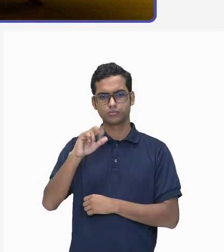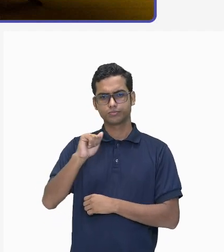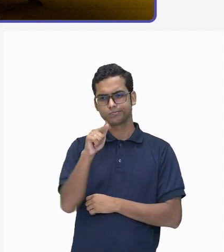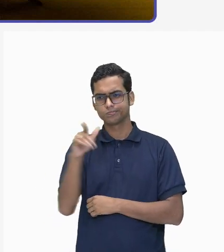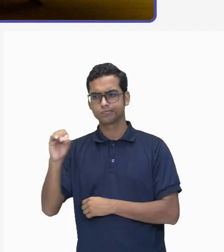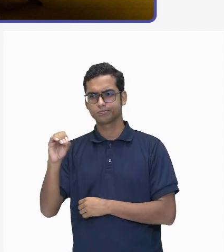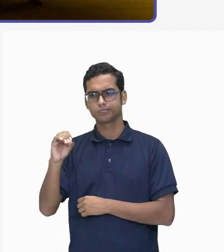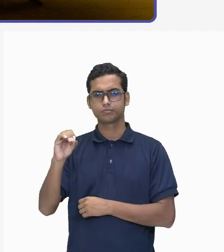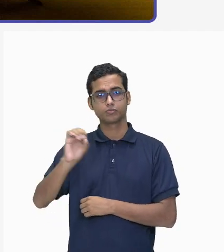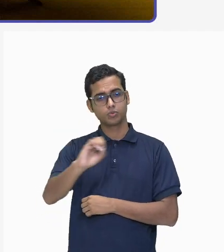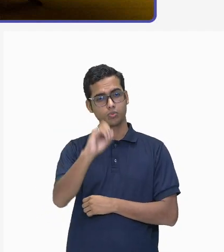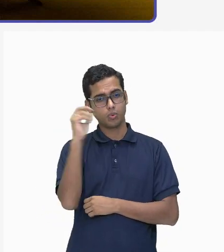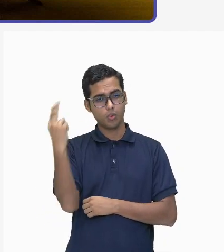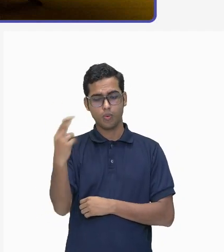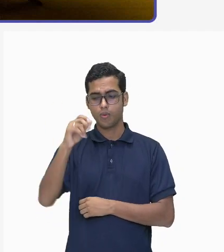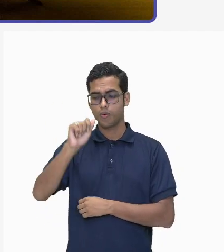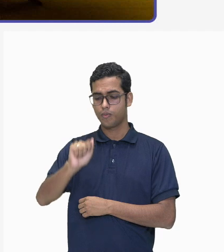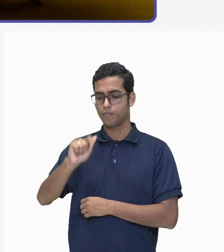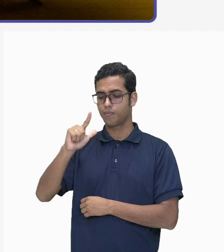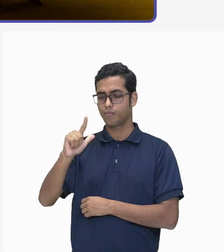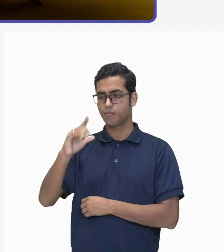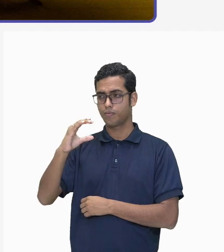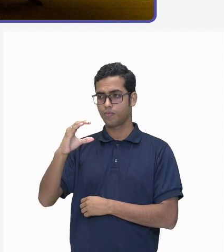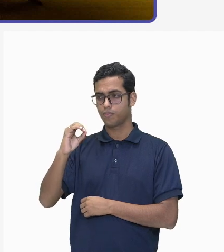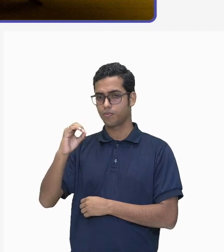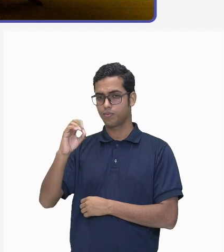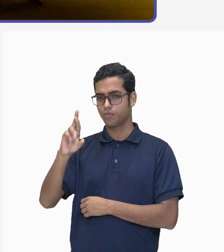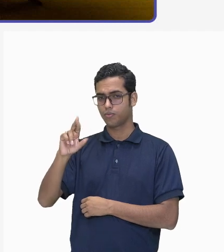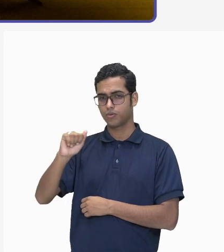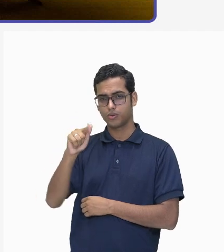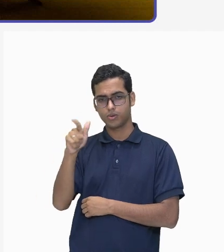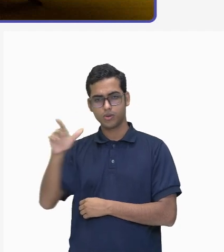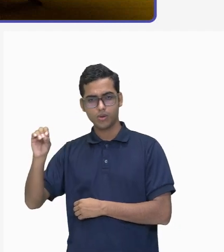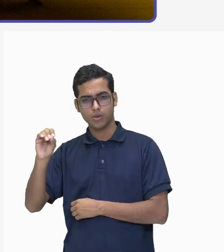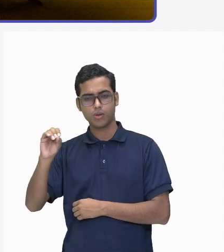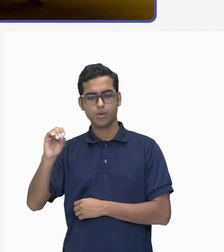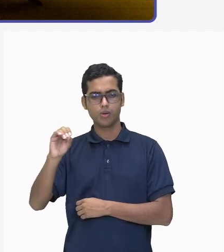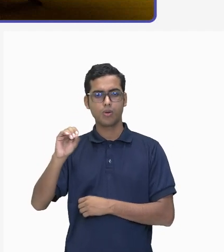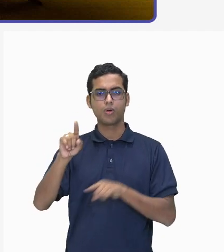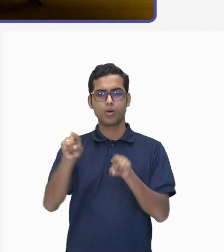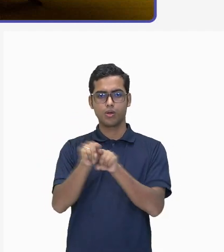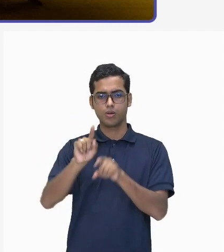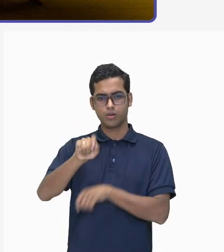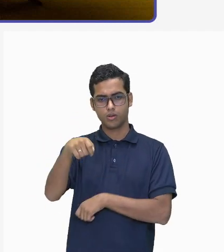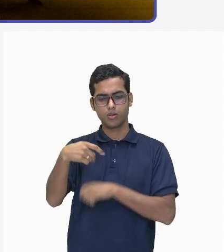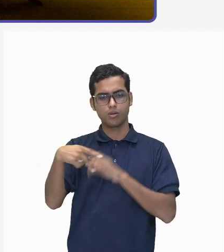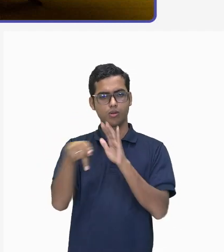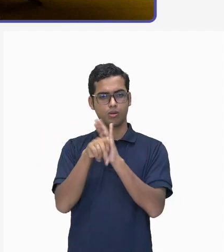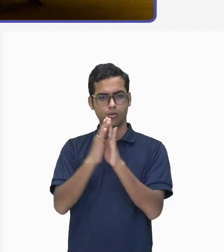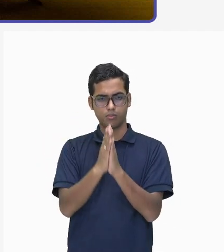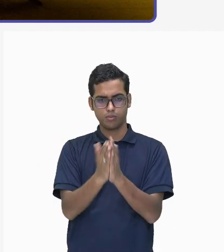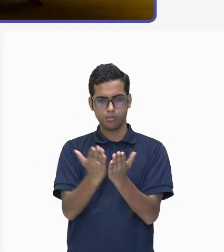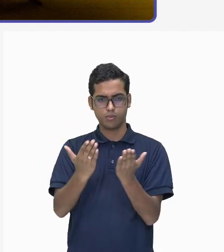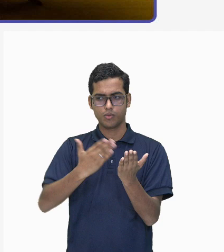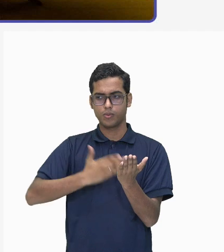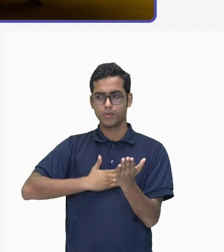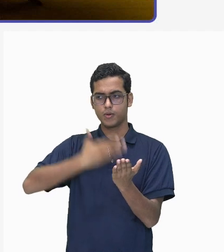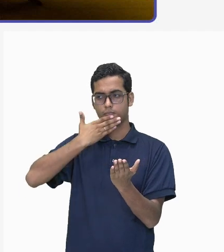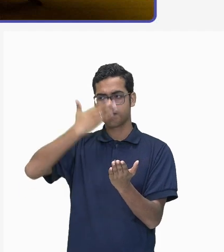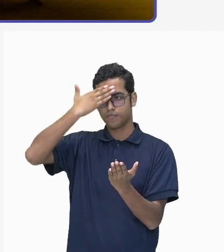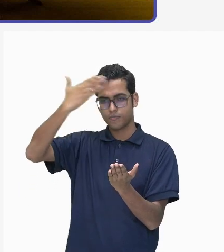O livro sagrado Corão ou Alcorão, que significa recitação. Interessante que eles têm todo